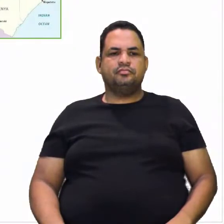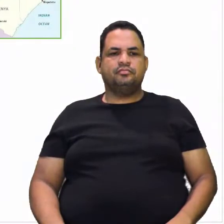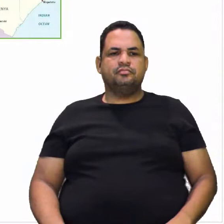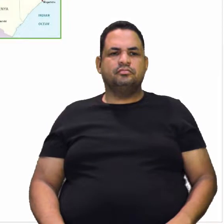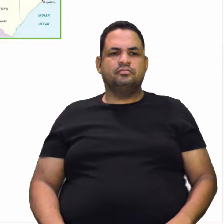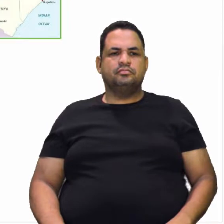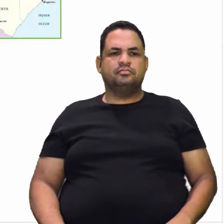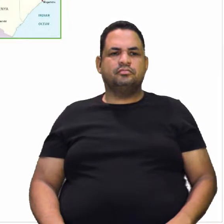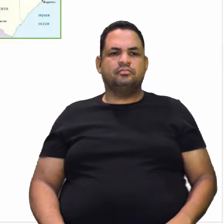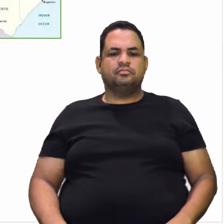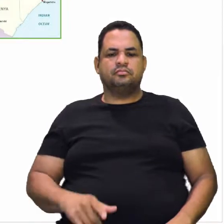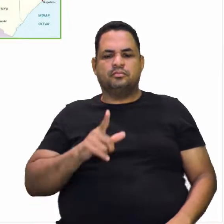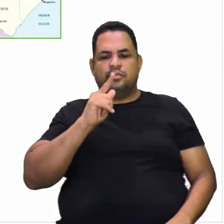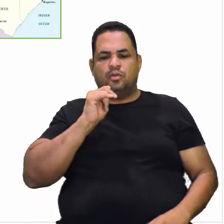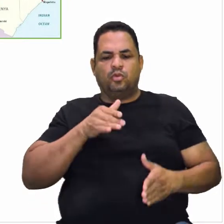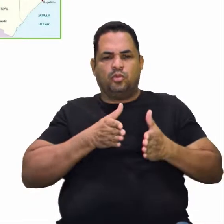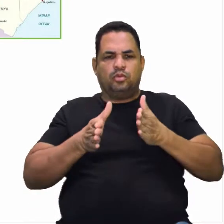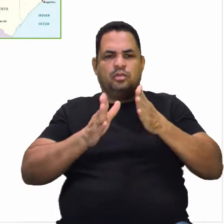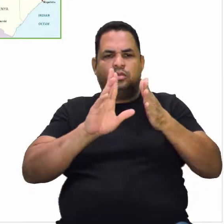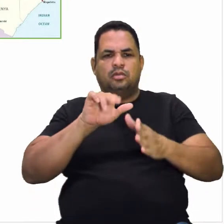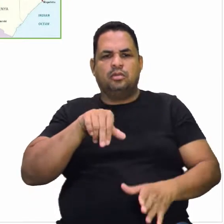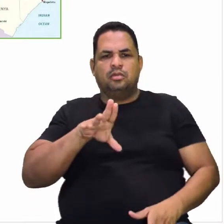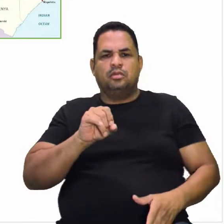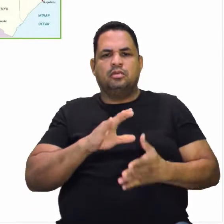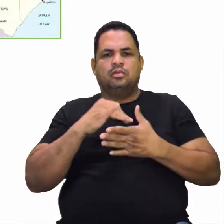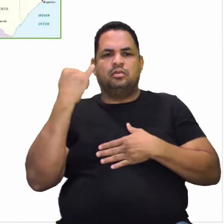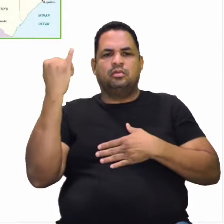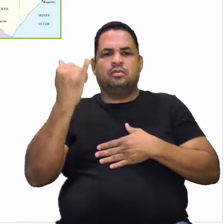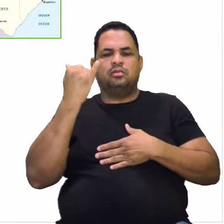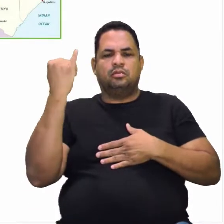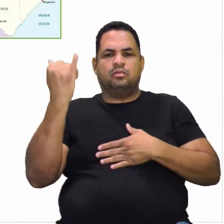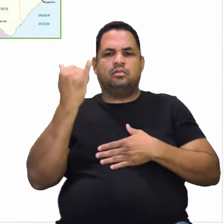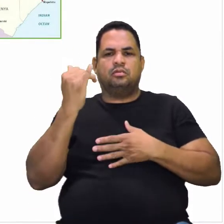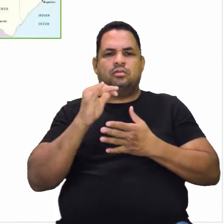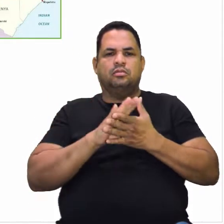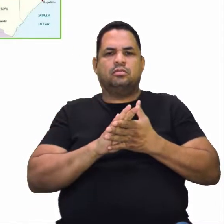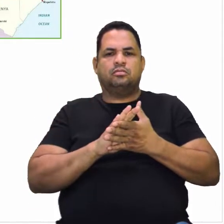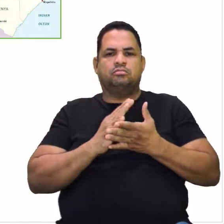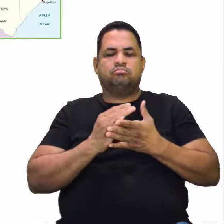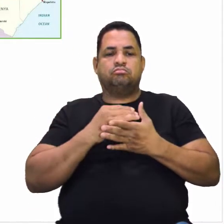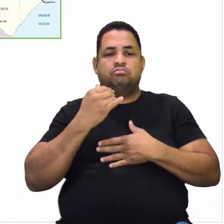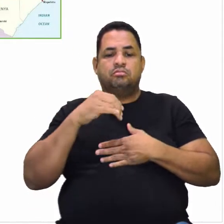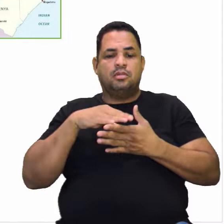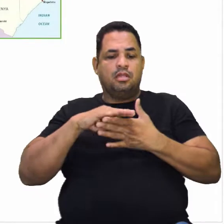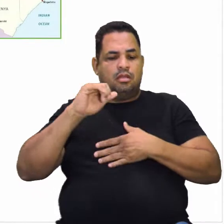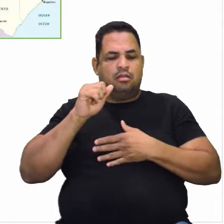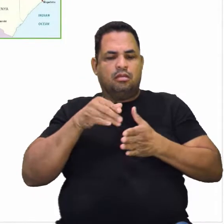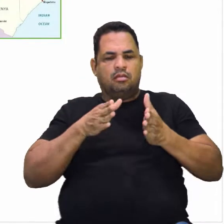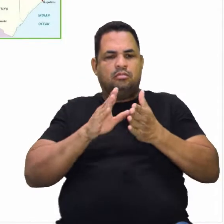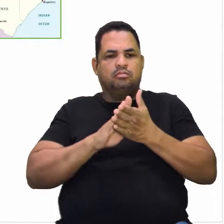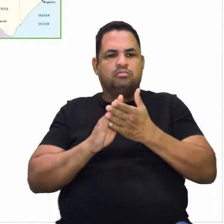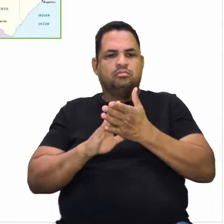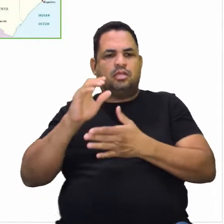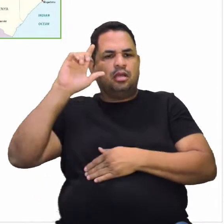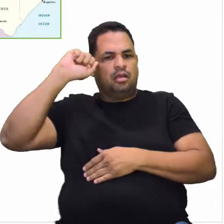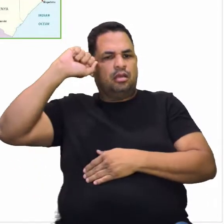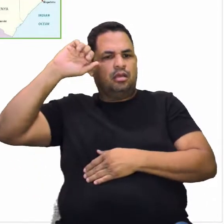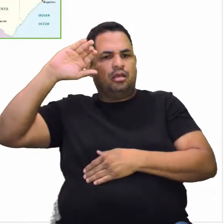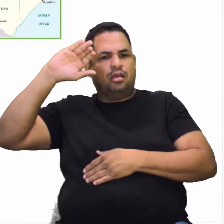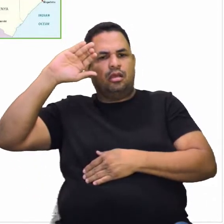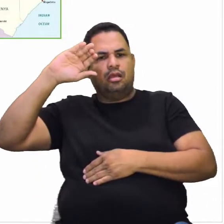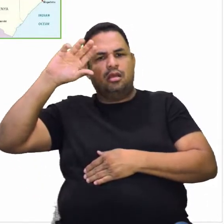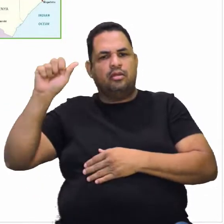O rio Nilo é importante rio da África, formado a partir da influência de 3